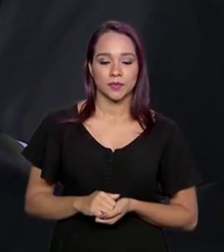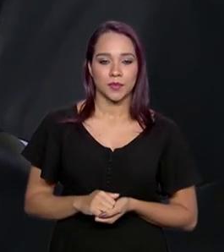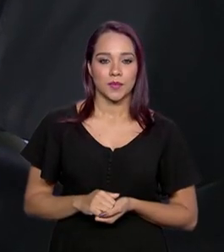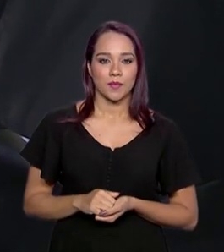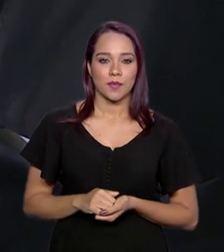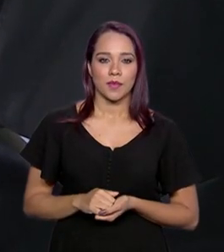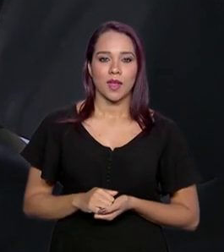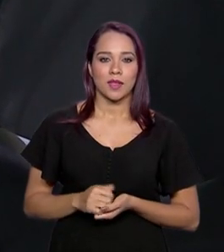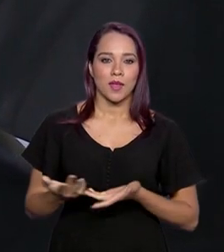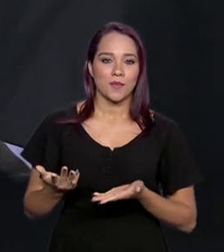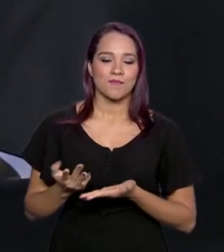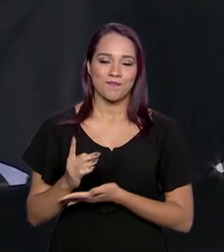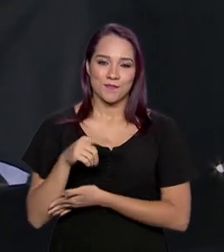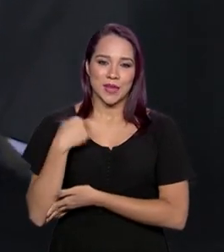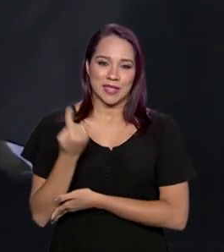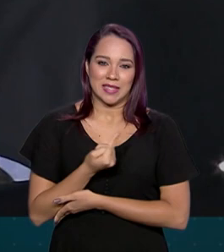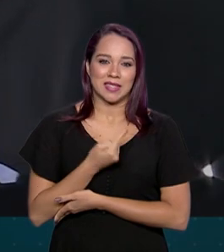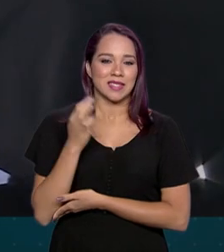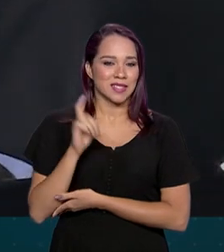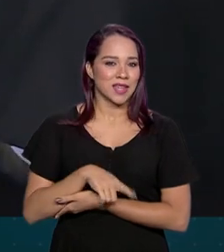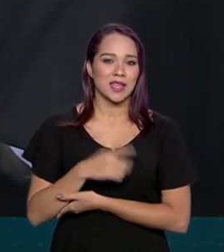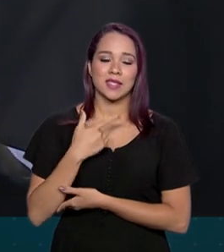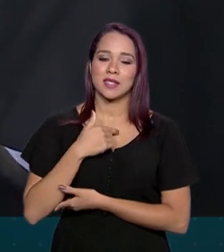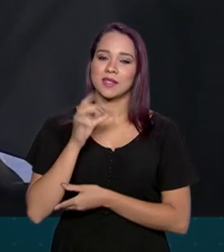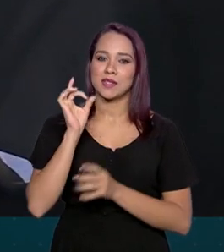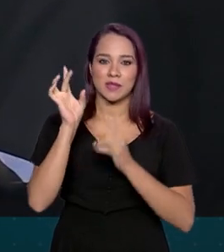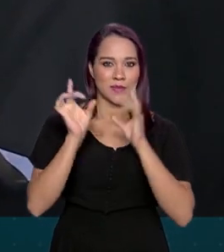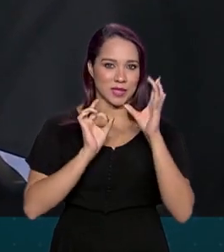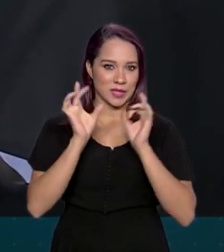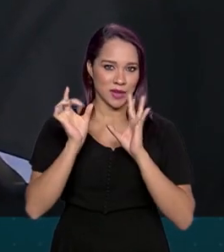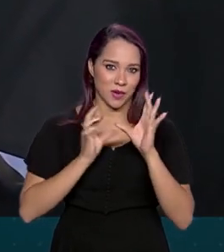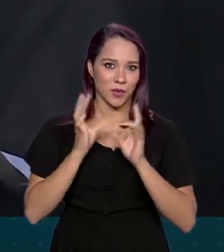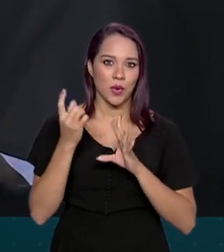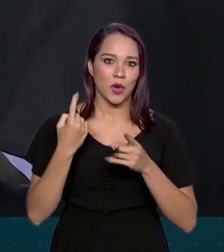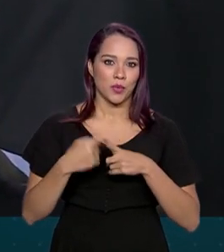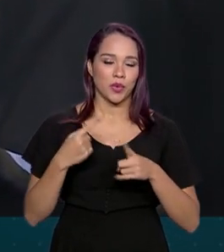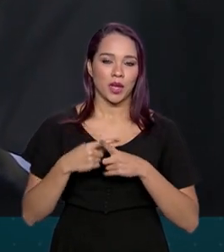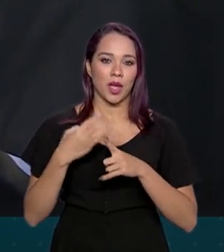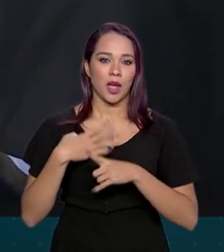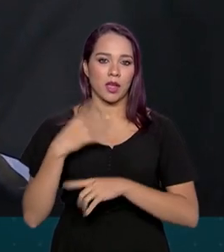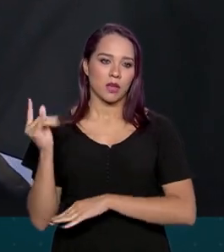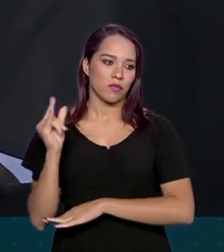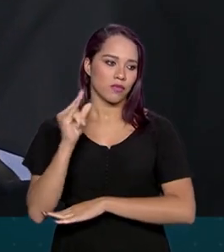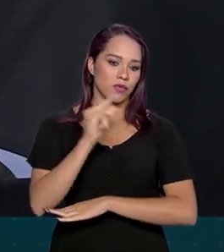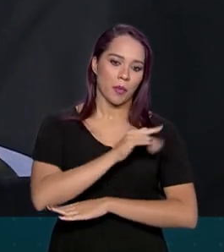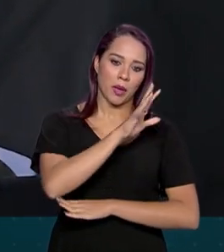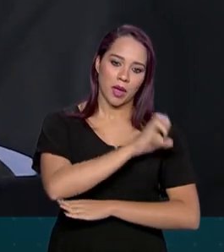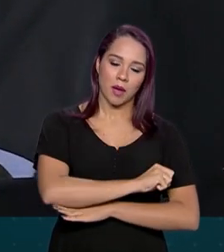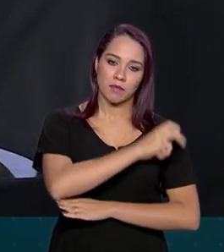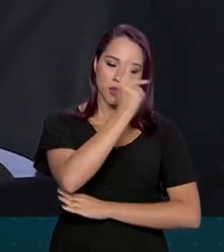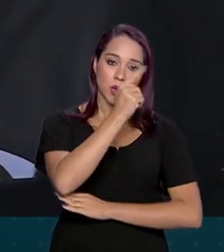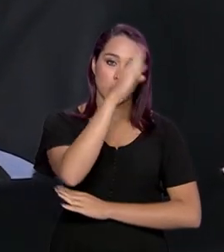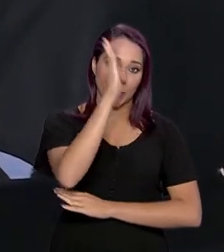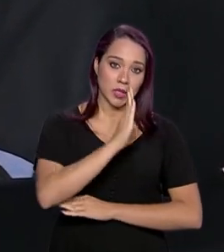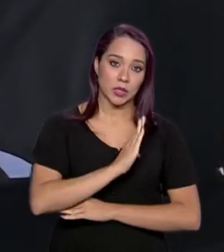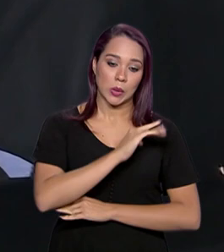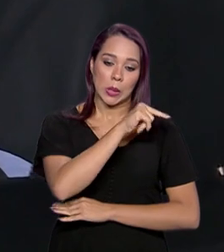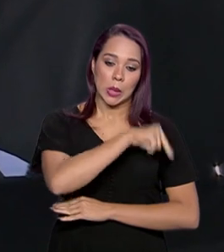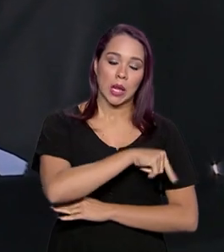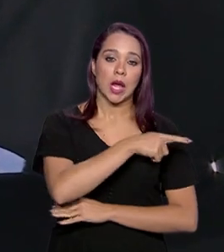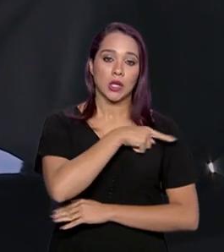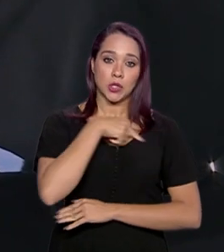Para a gente é uma missão especial, porque o resgate de companheiros brasileiros que estão lá na China,